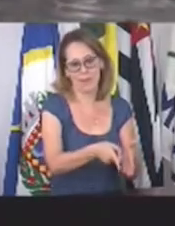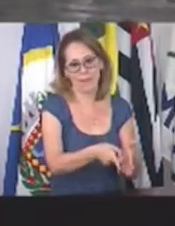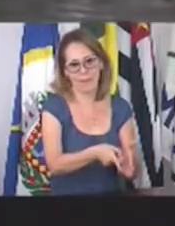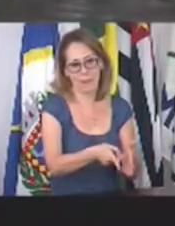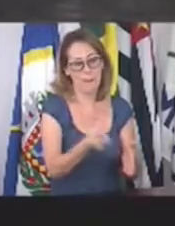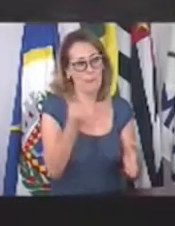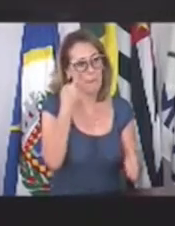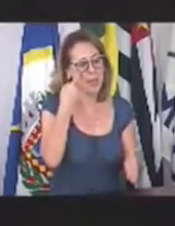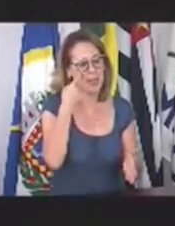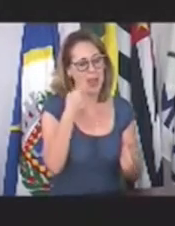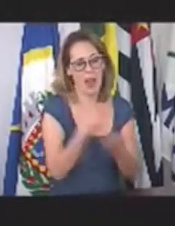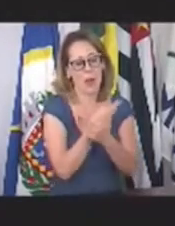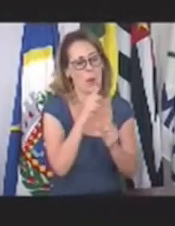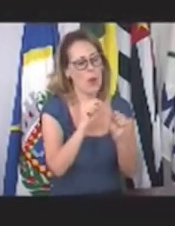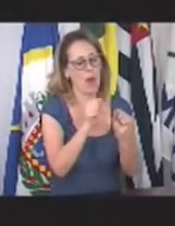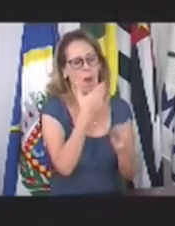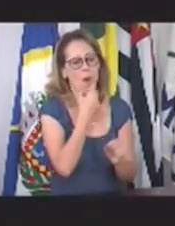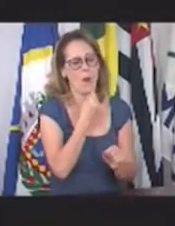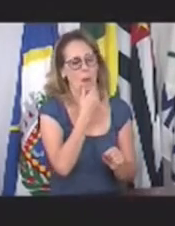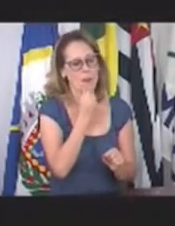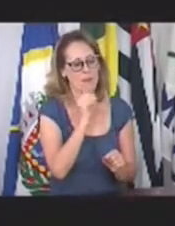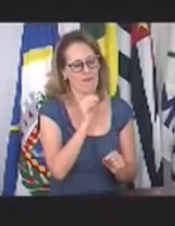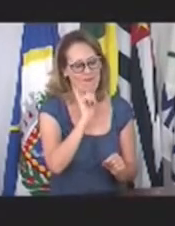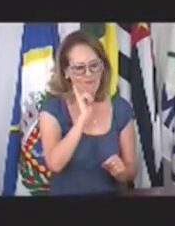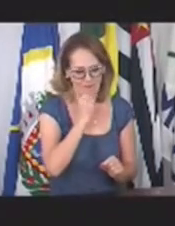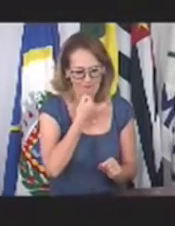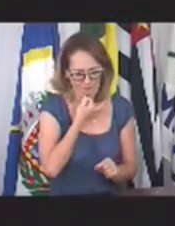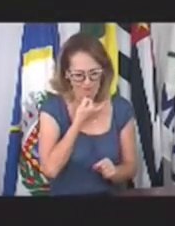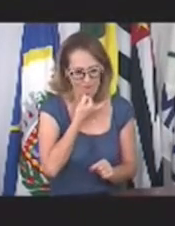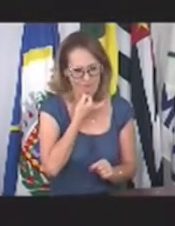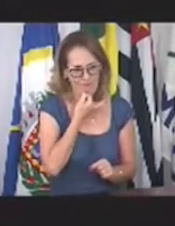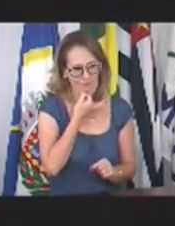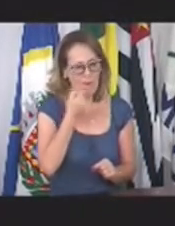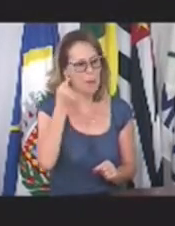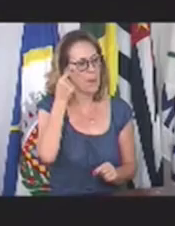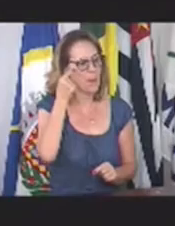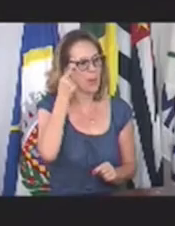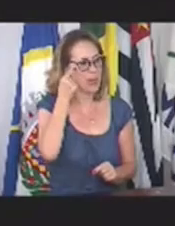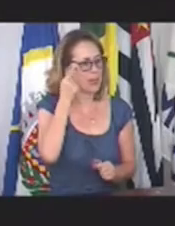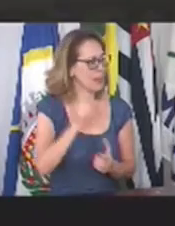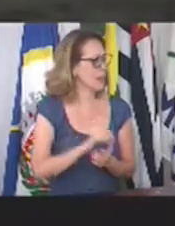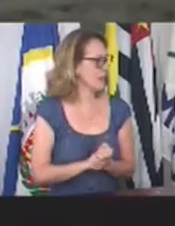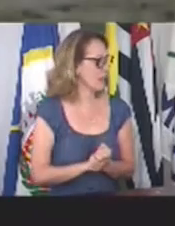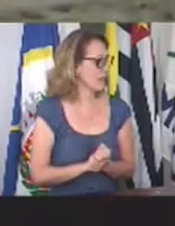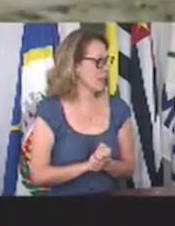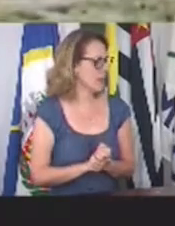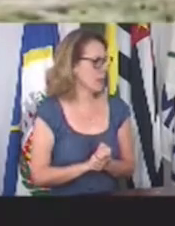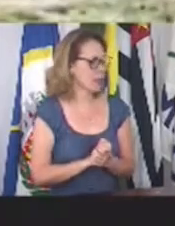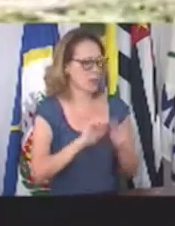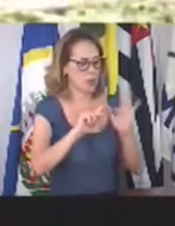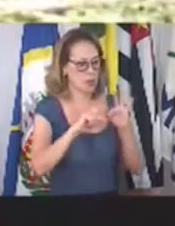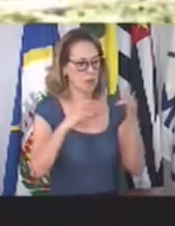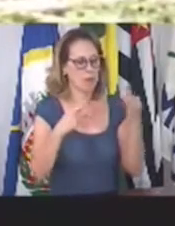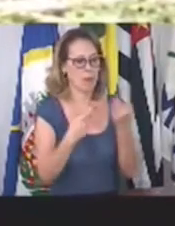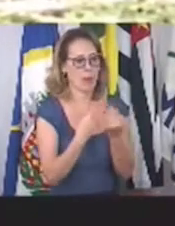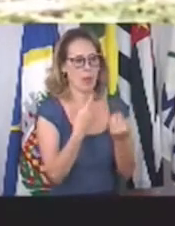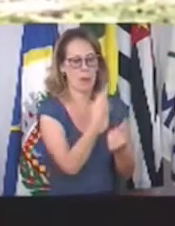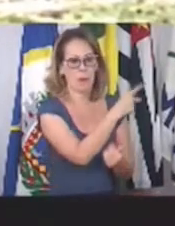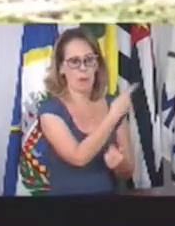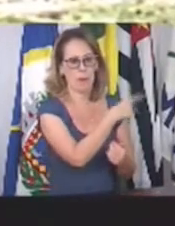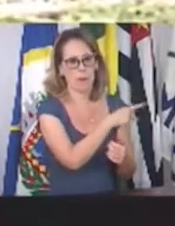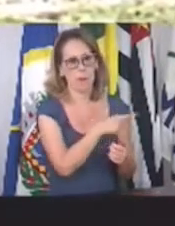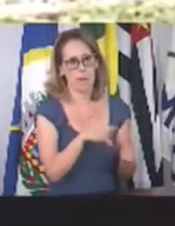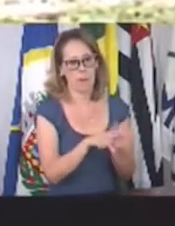sepultura infeliz de saber, ele e a sua família de Santos, meus parentes, da